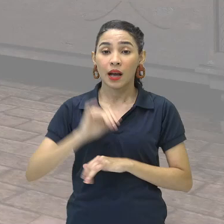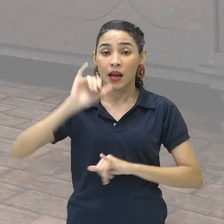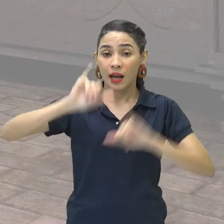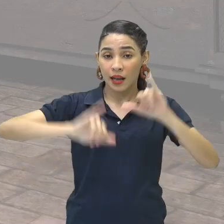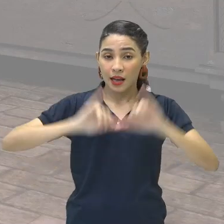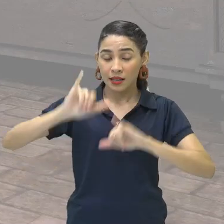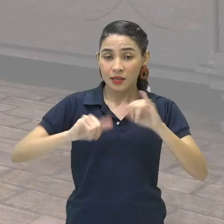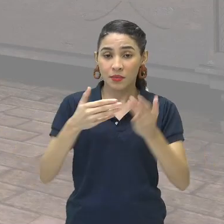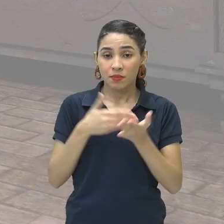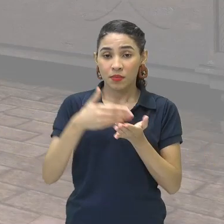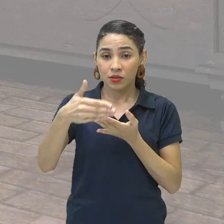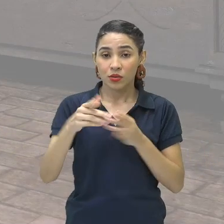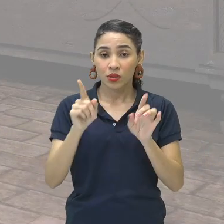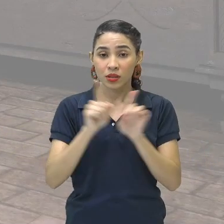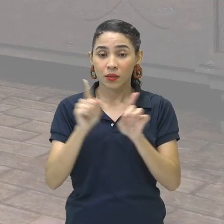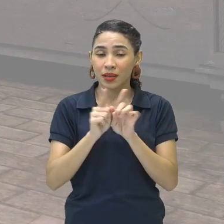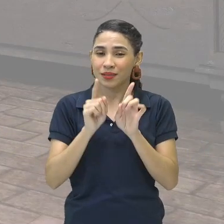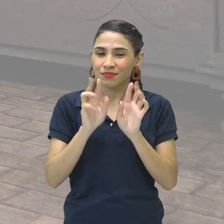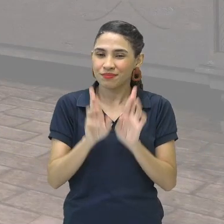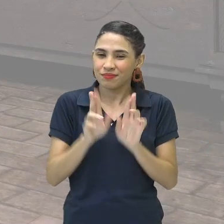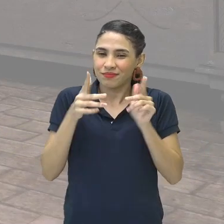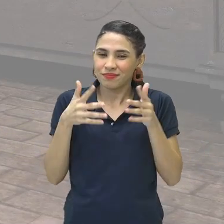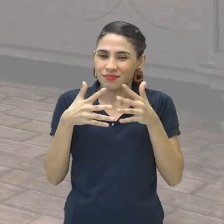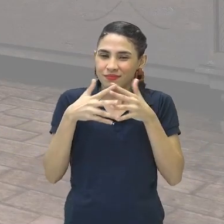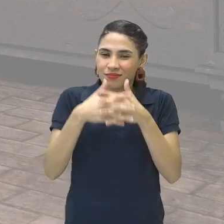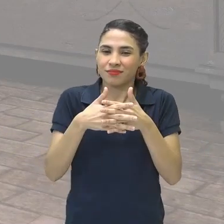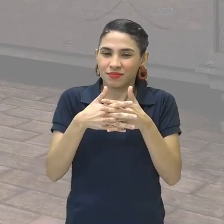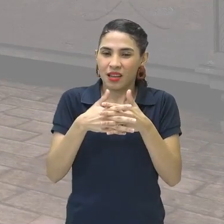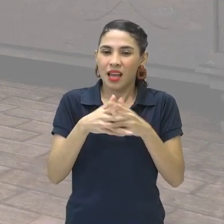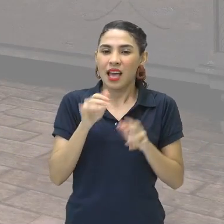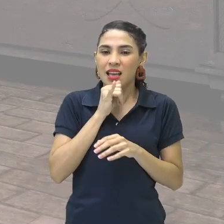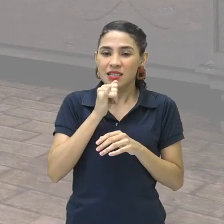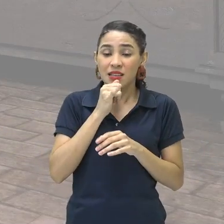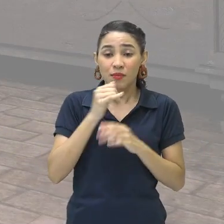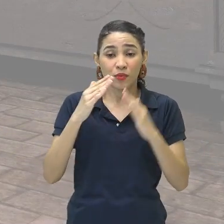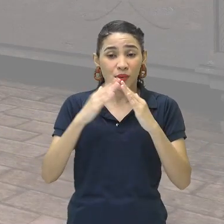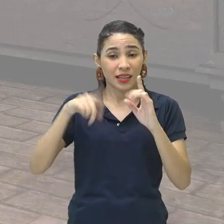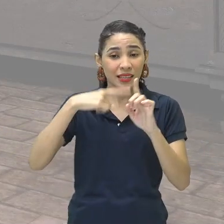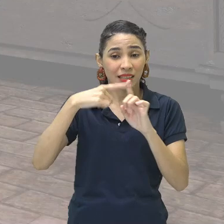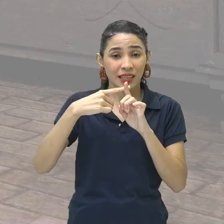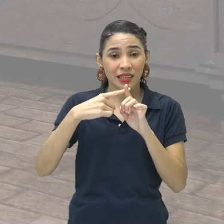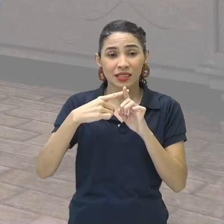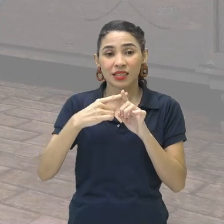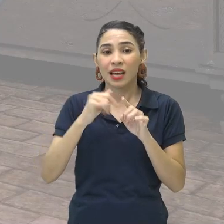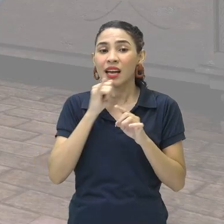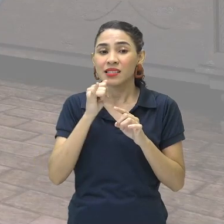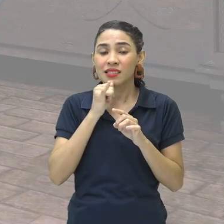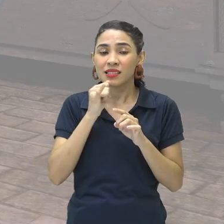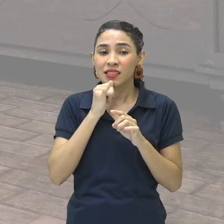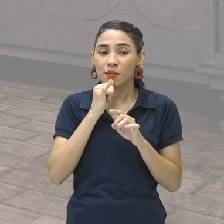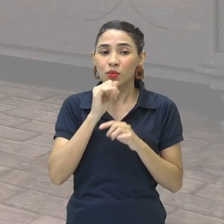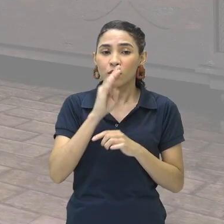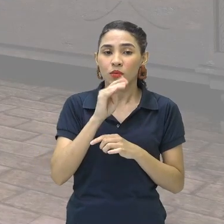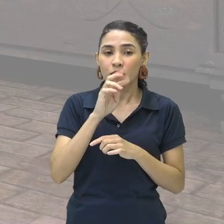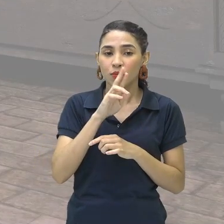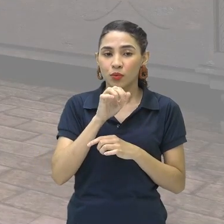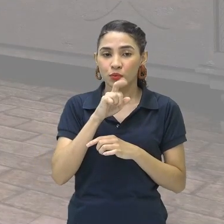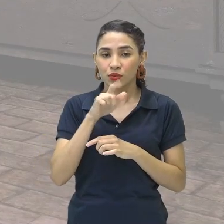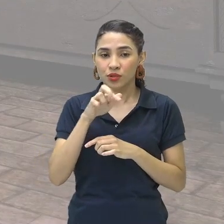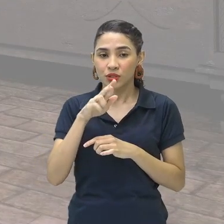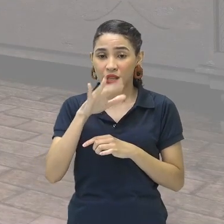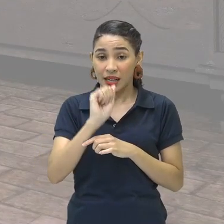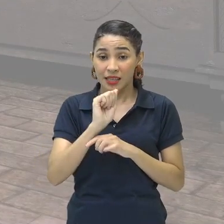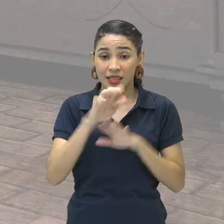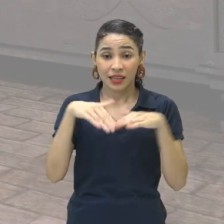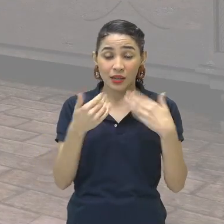química passou a ser confundida com aquilo que a igreja considerava bruxaria.